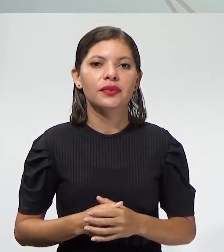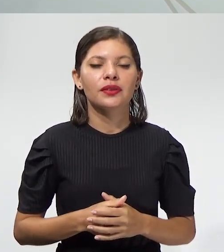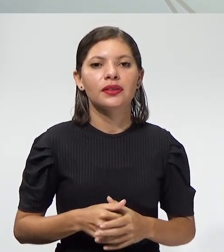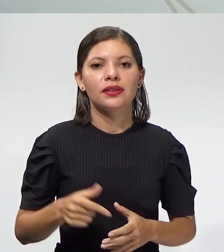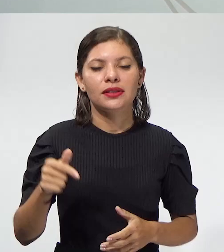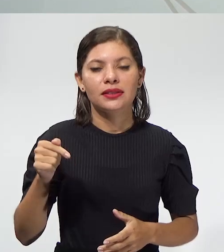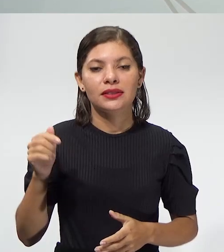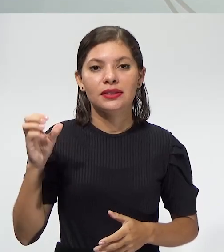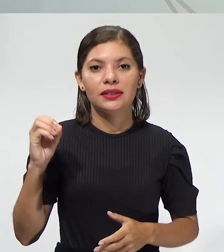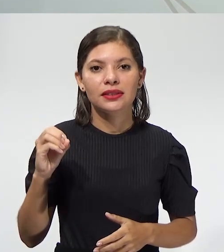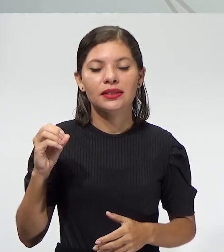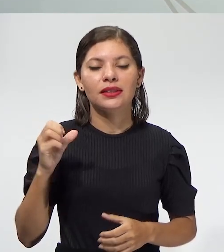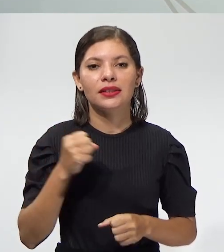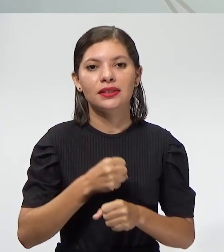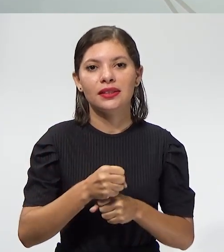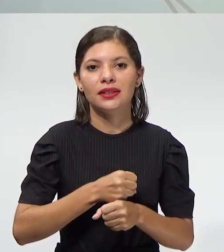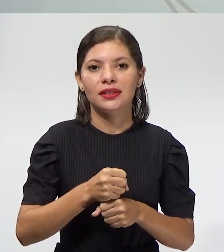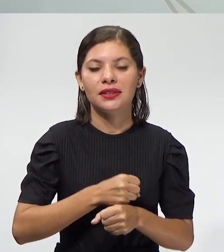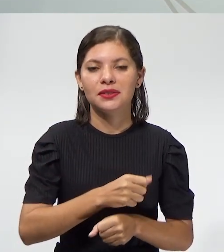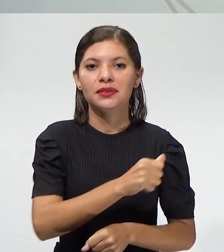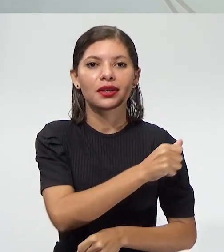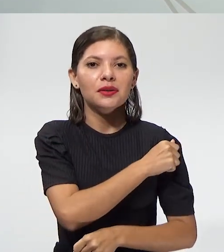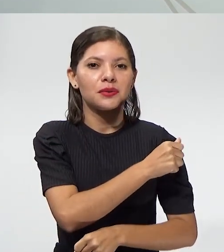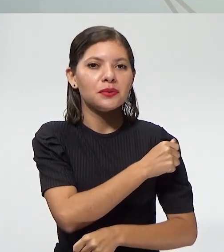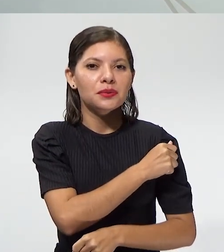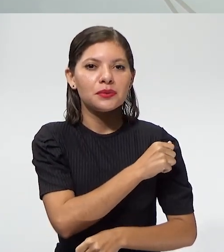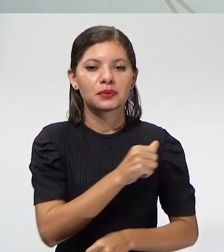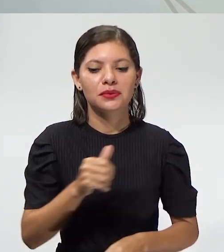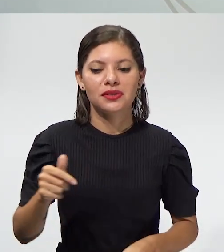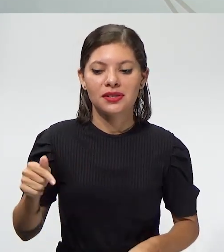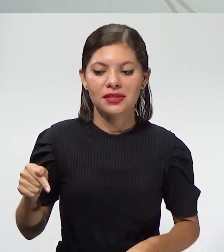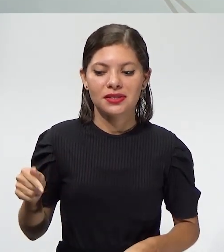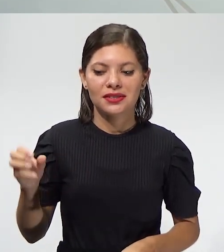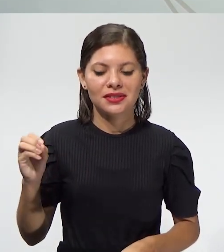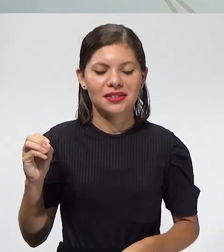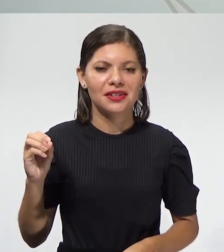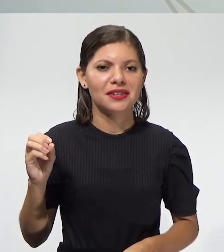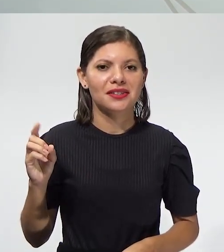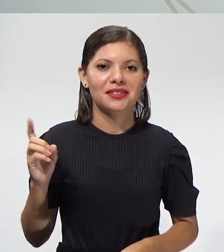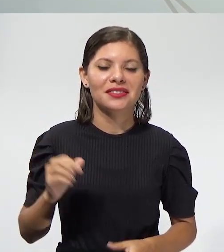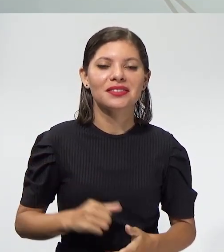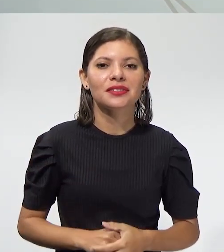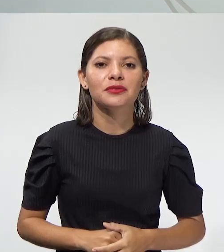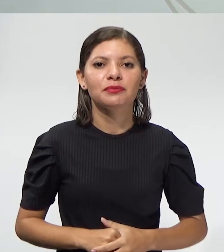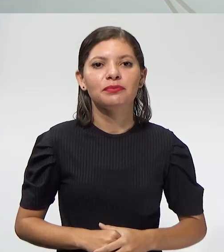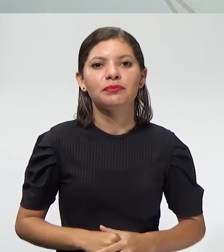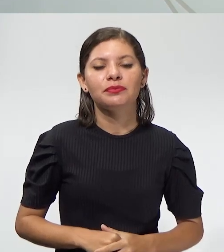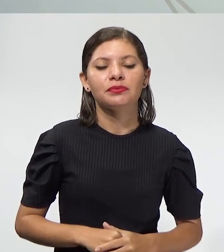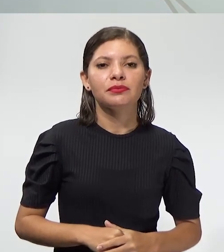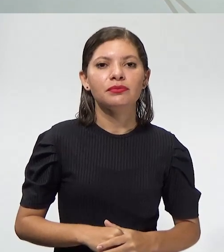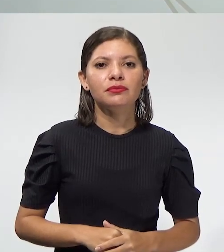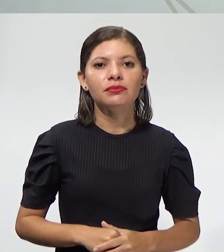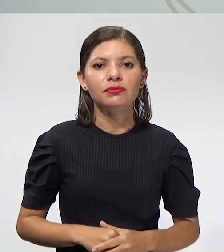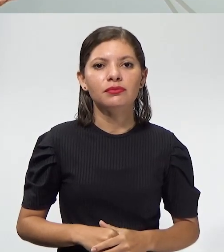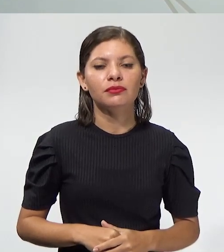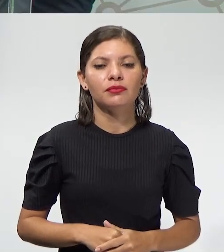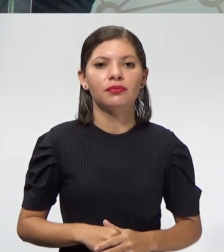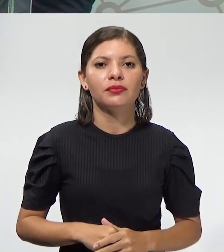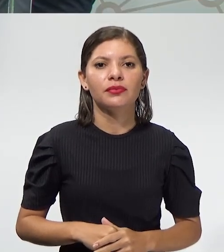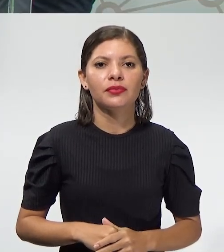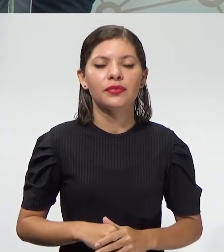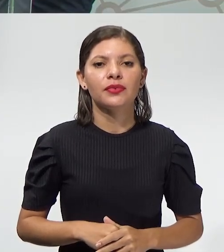escola, anos que inclusive ultrapassam os seus anos de vida. Eu não sei se vamos ter alunos com mais de 70 anos, né?